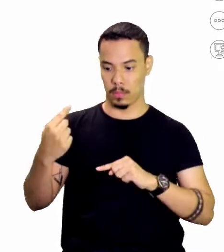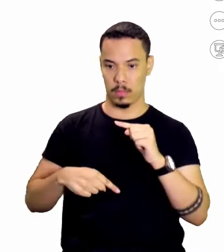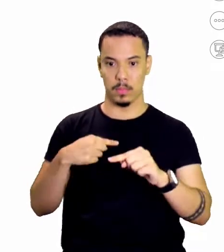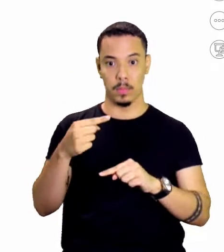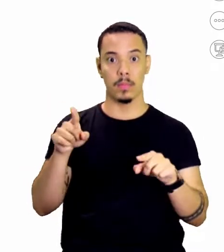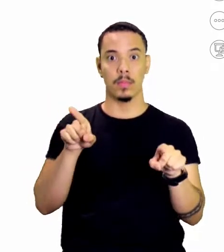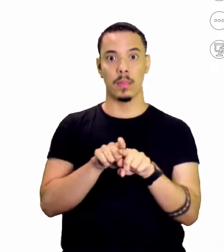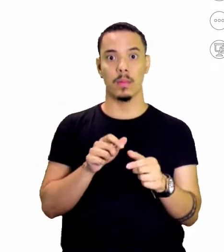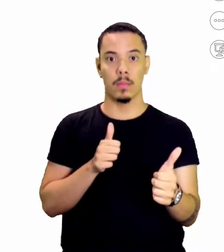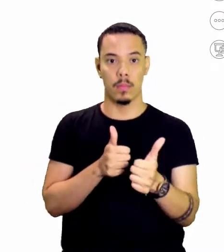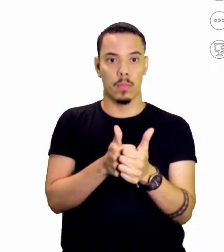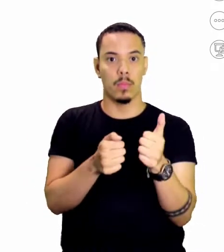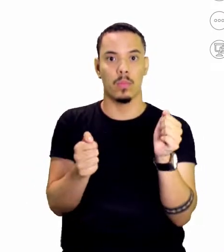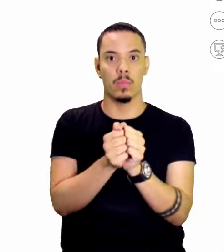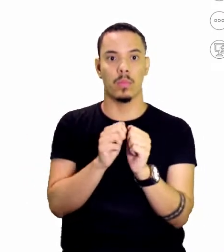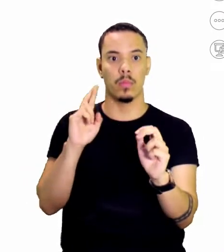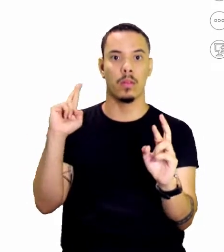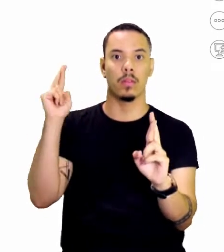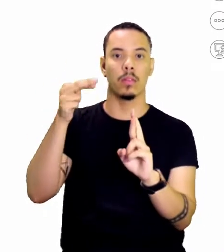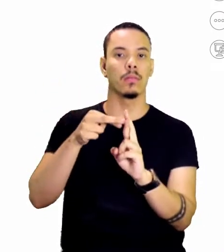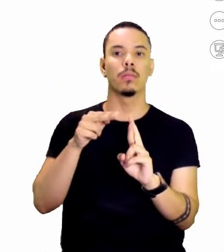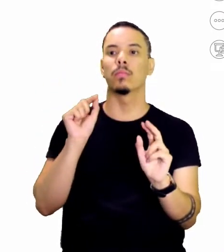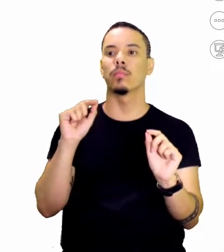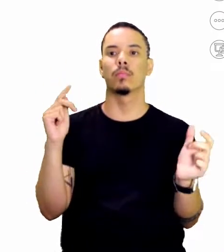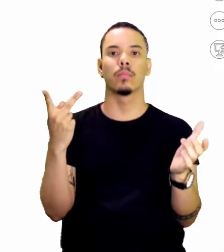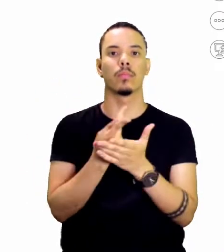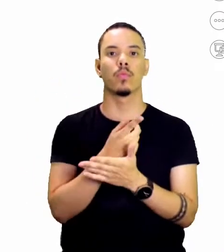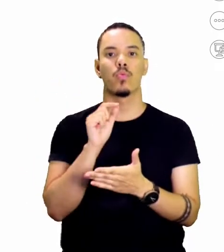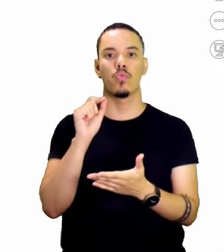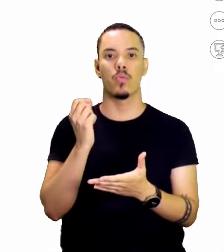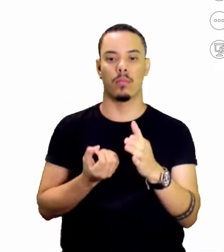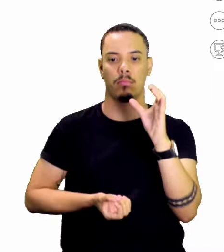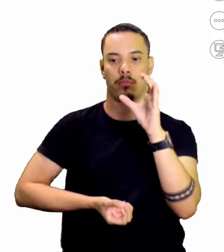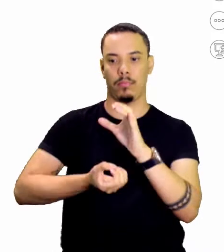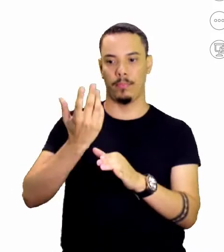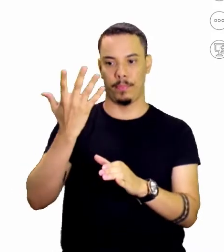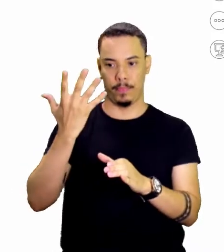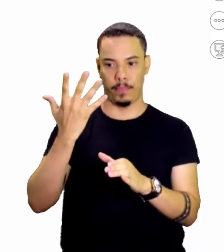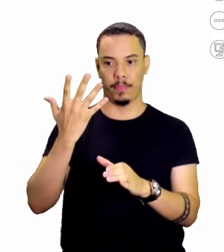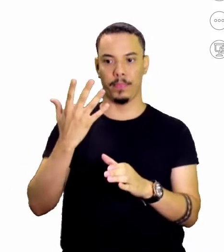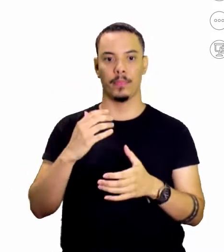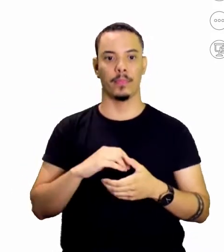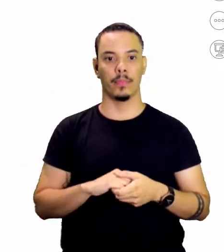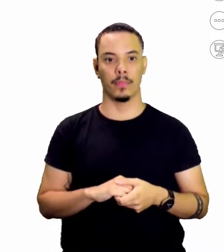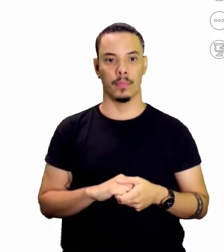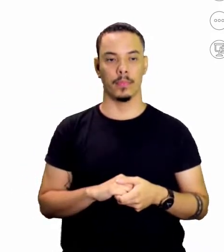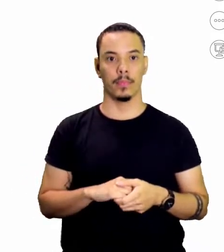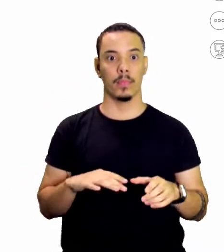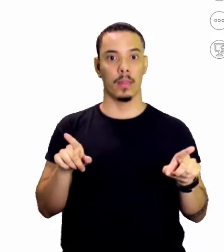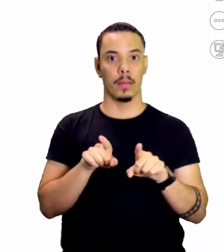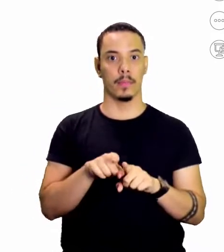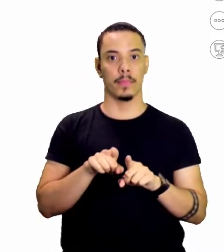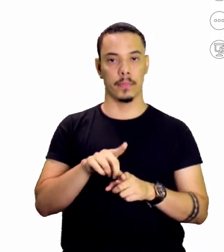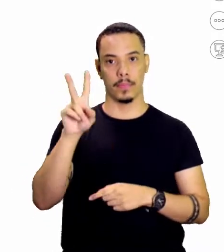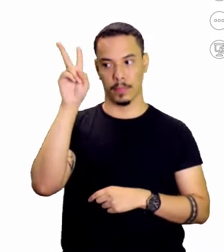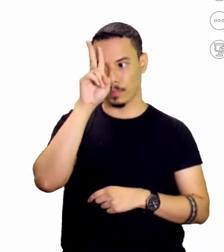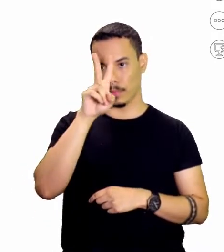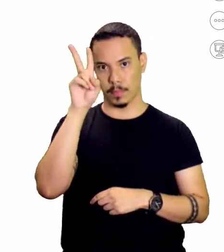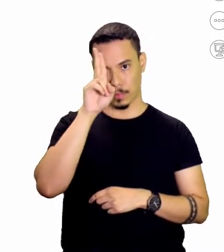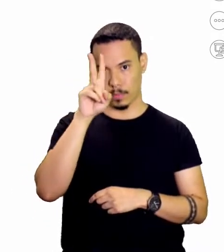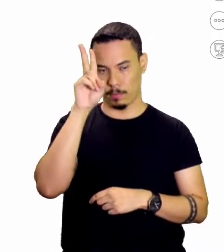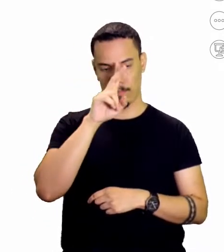ponto dela tomado como referência que no caso geralmente é a ou energia Ok Olha só pessoal lembrando